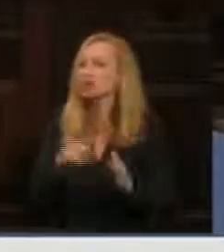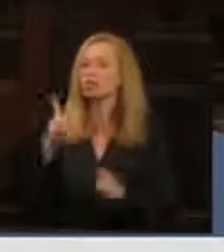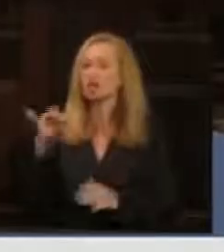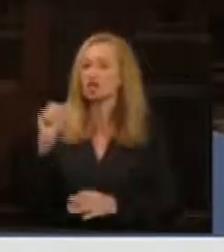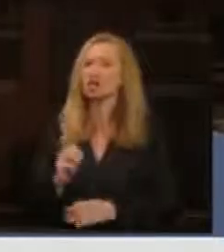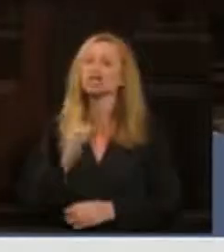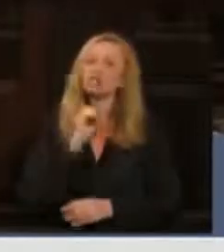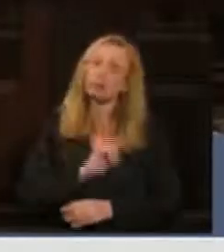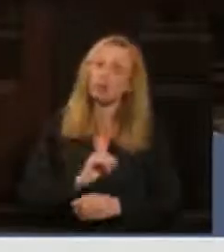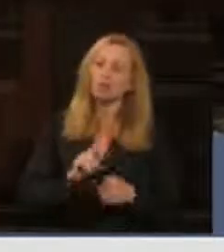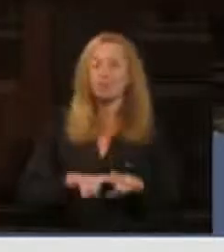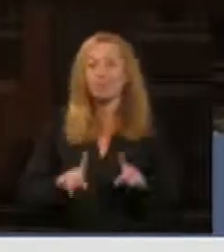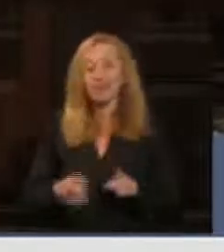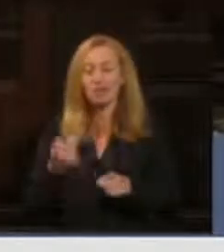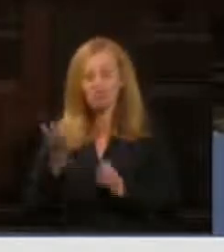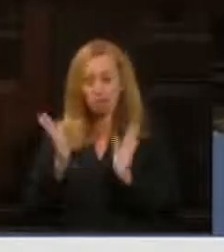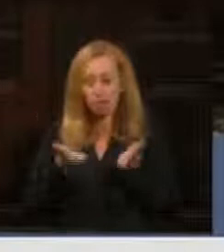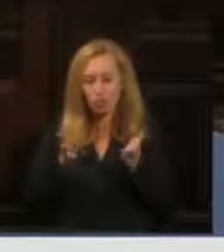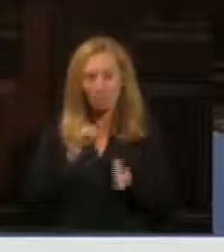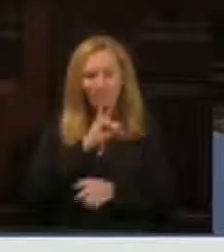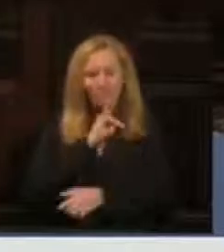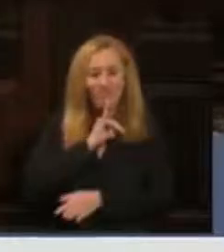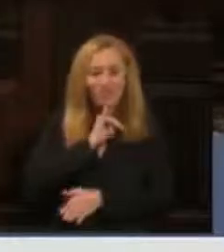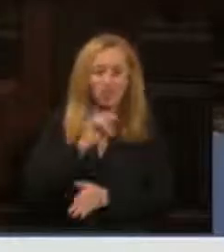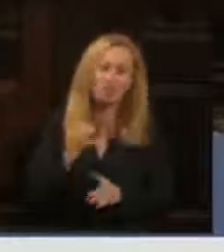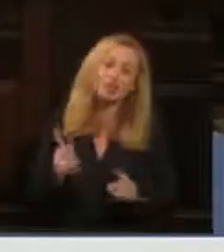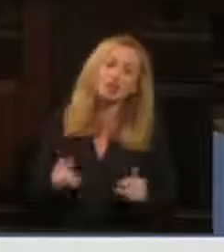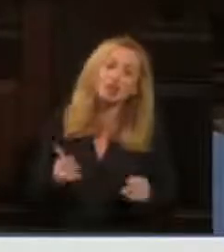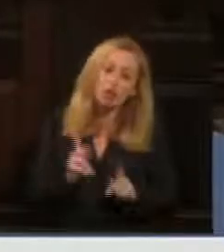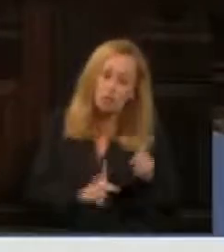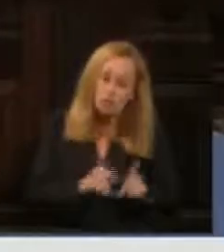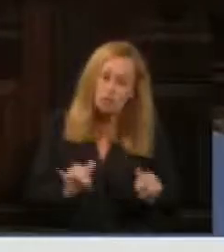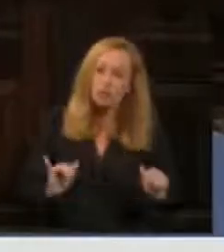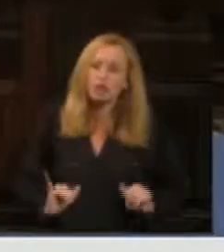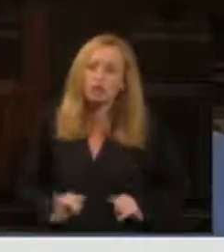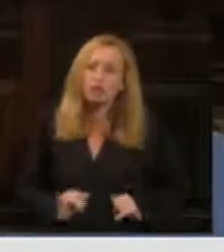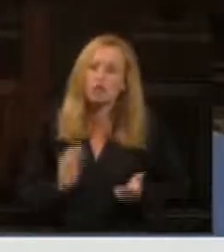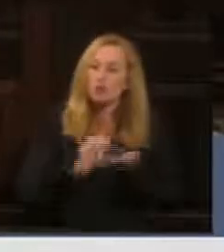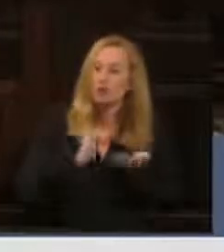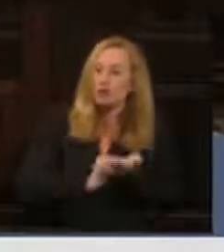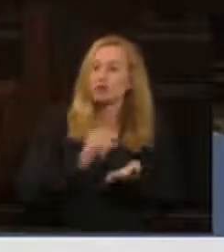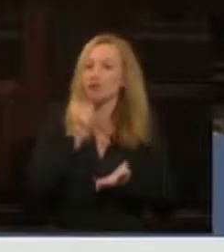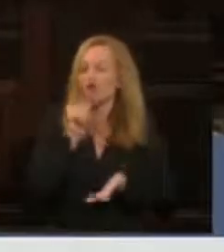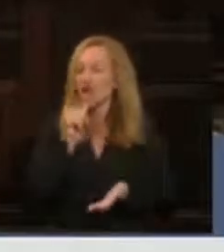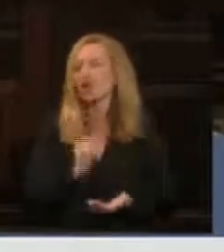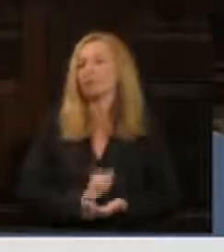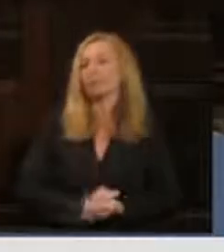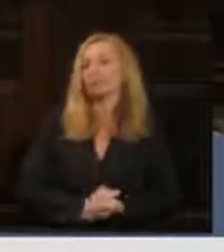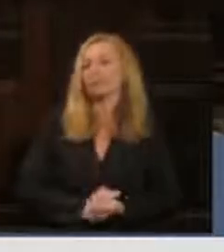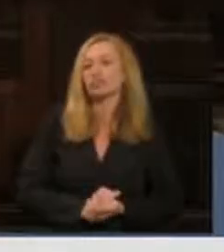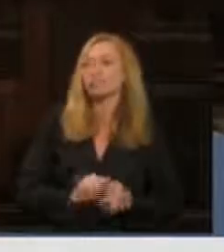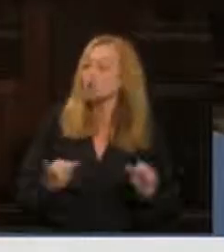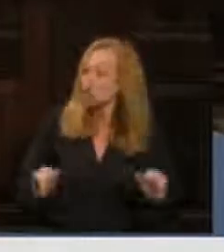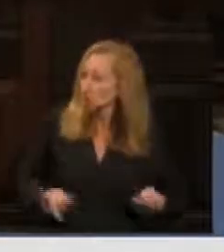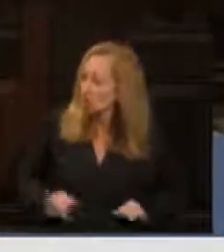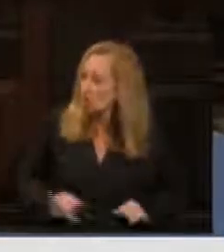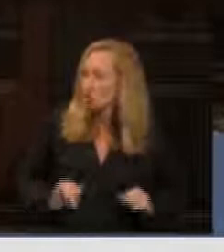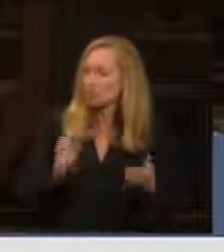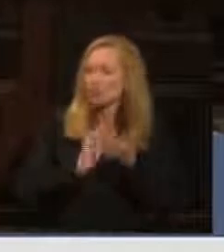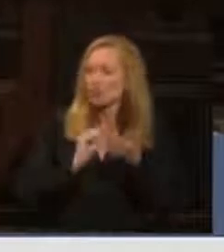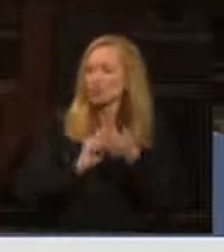hoje, infelizmente, essa população sofre com a falta de água, sofre com as